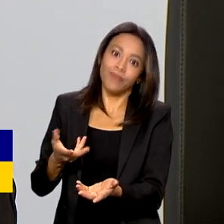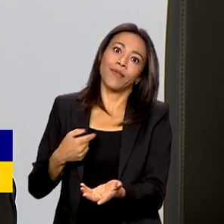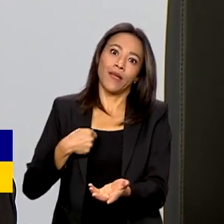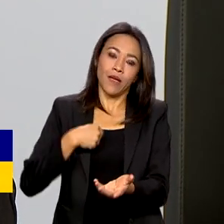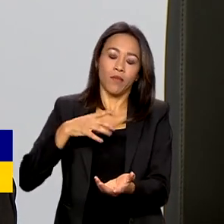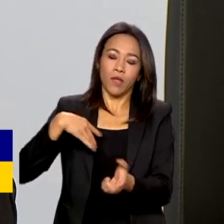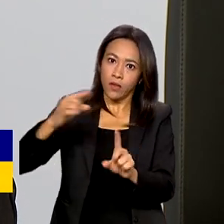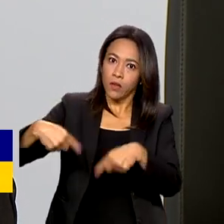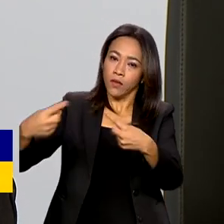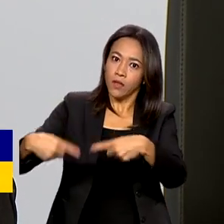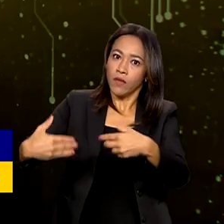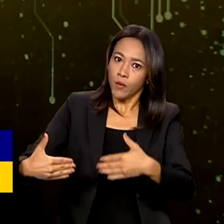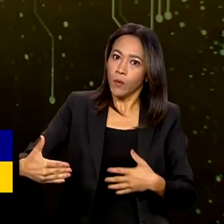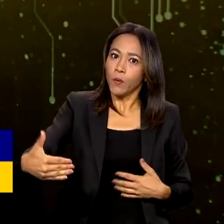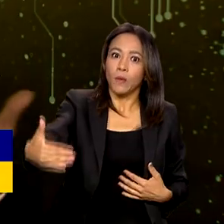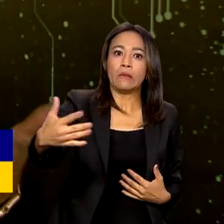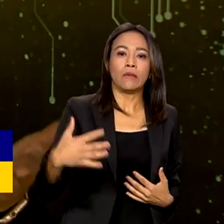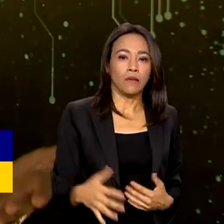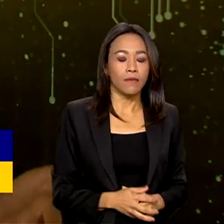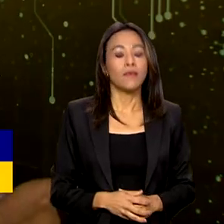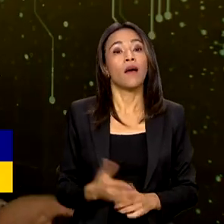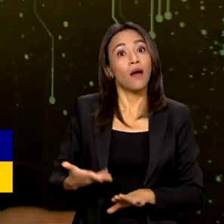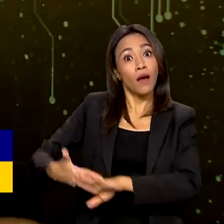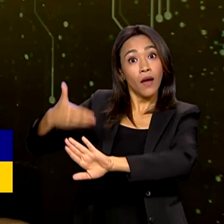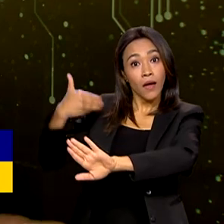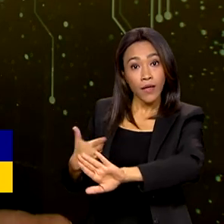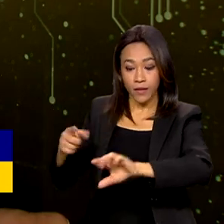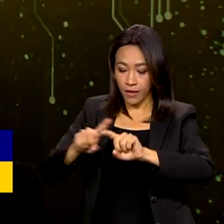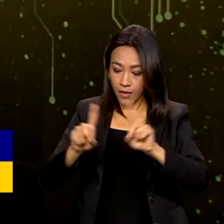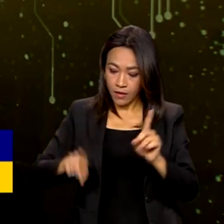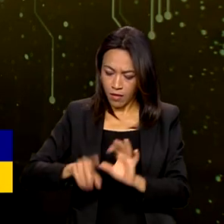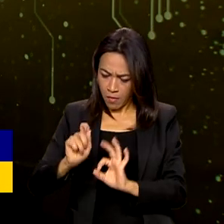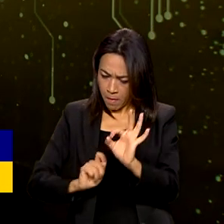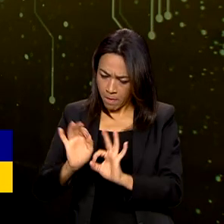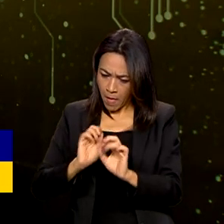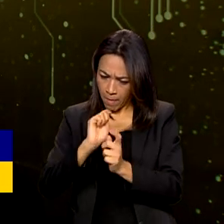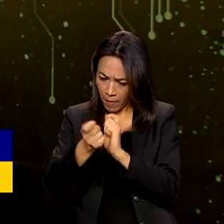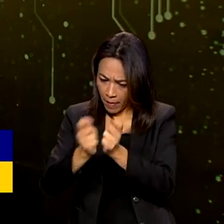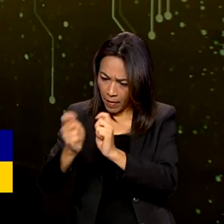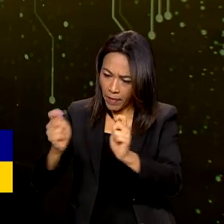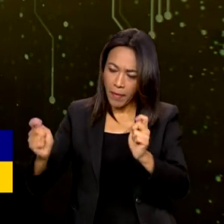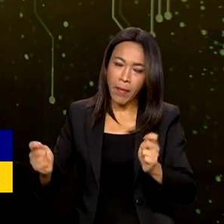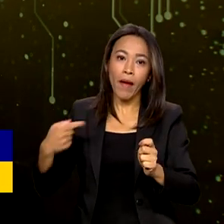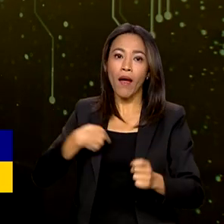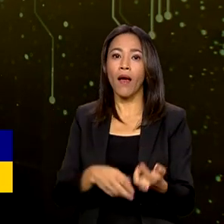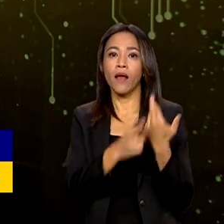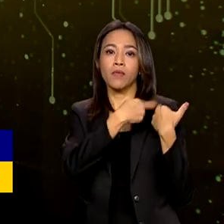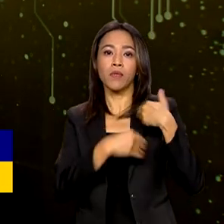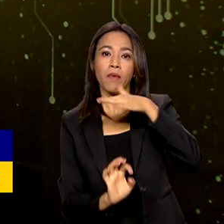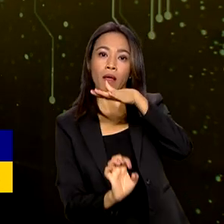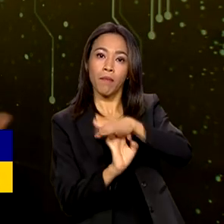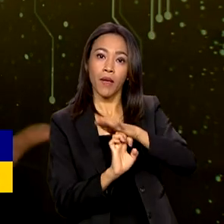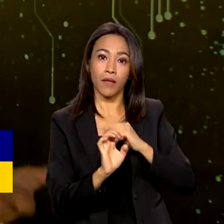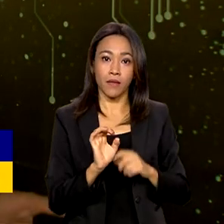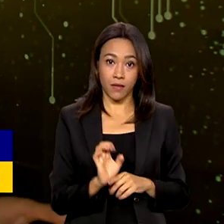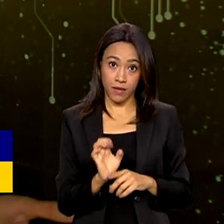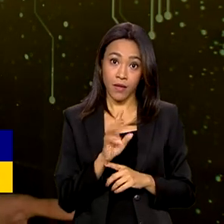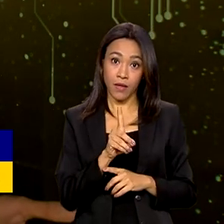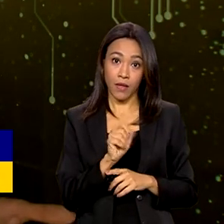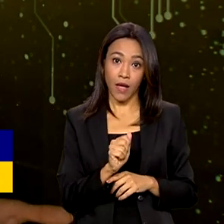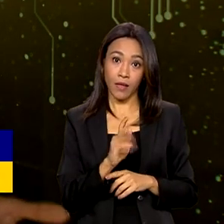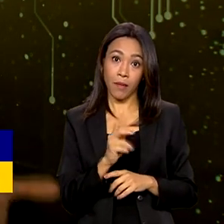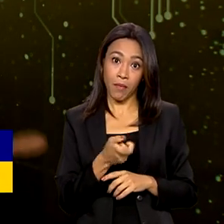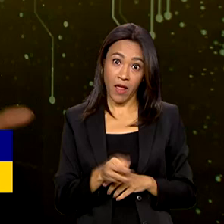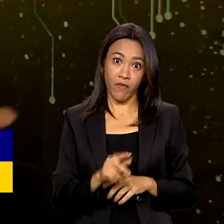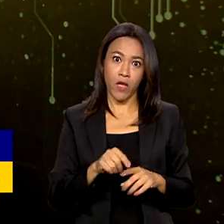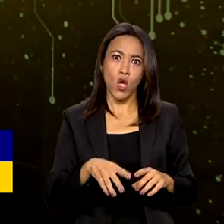todos os desafios aí colocados antes a folha de pagamento será executada pela da leve em um computador de grande porte